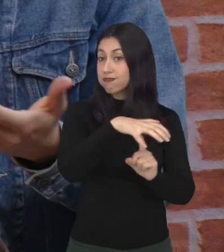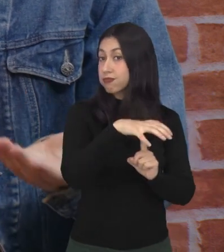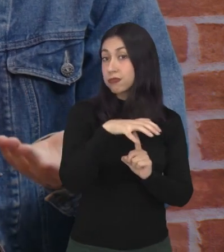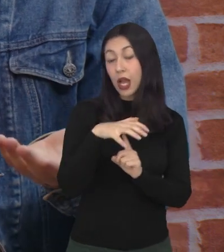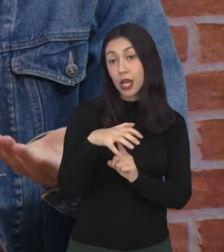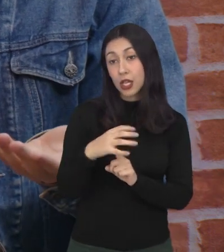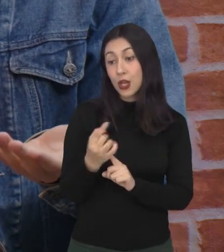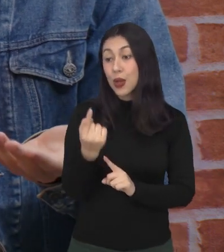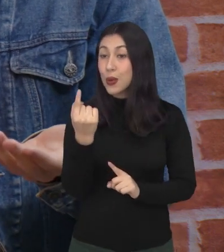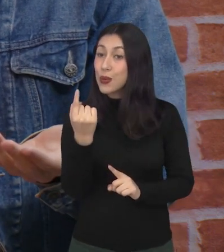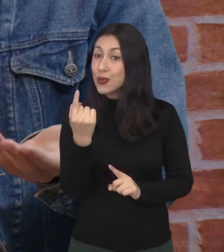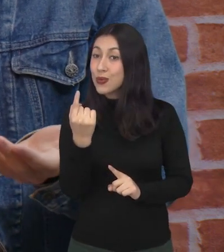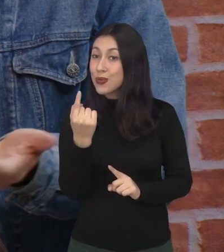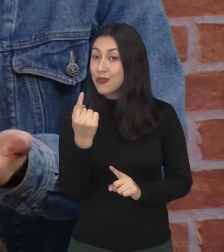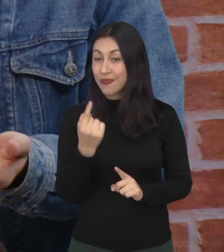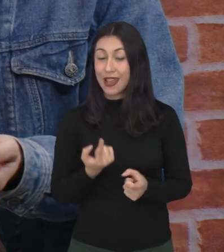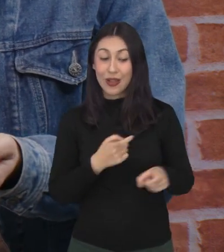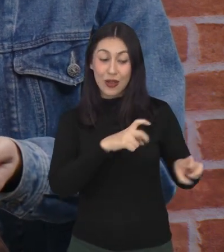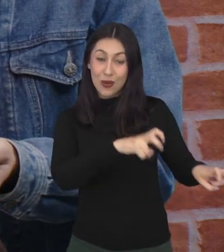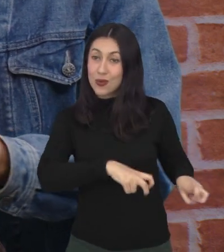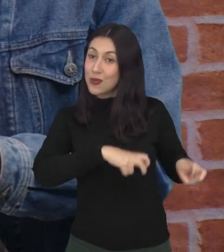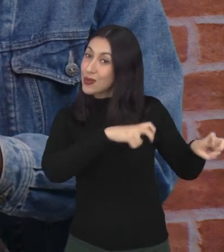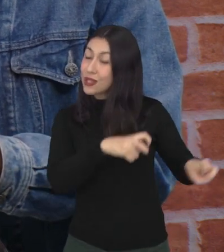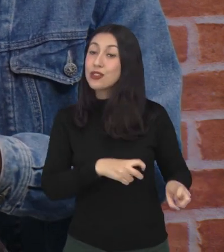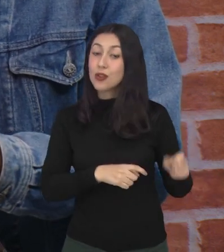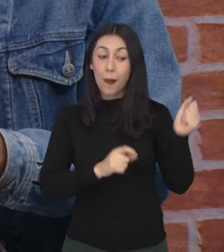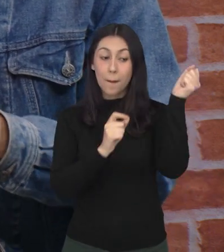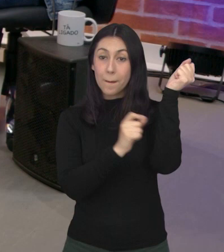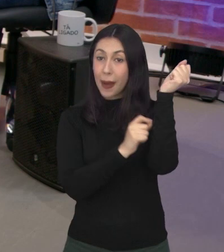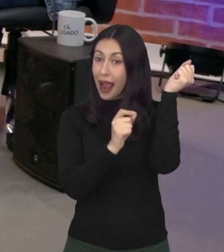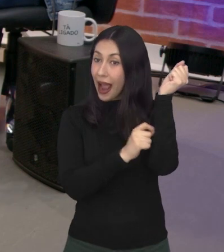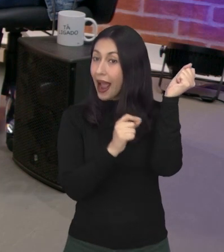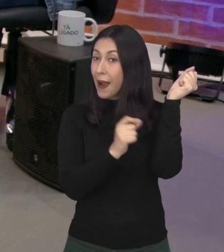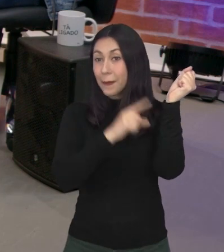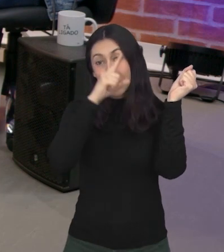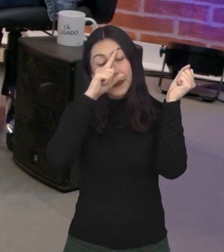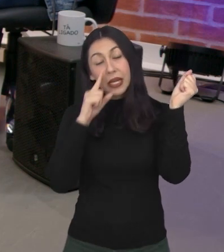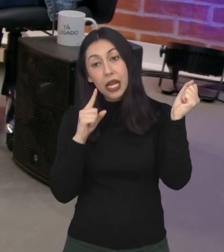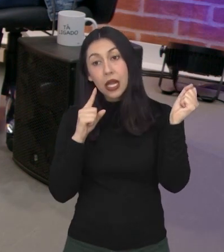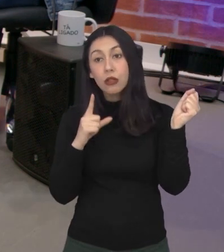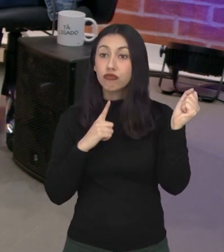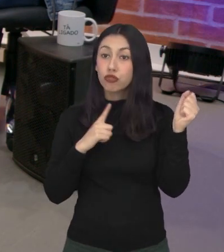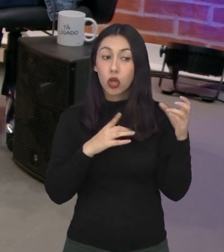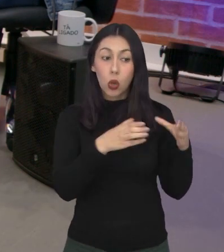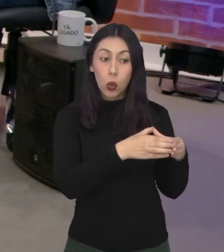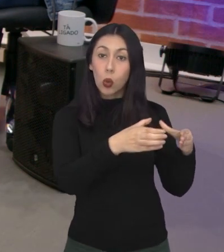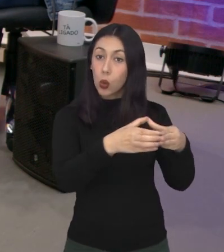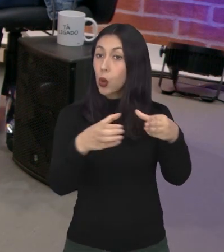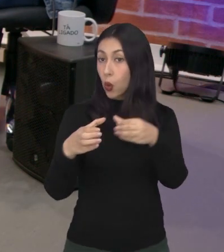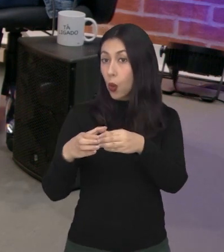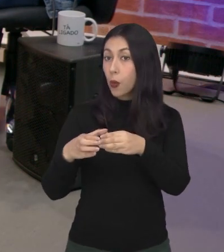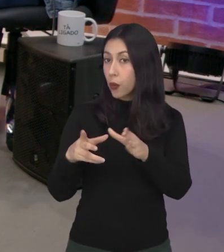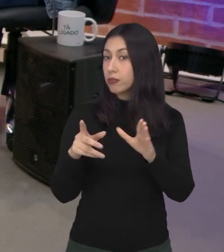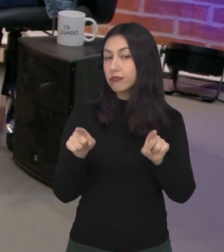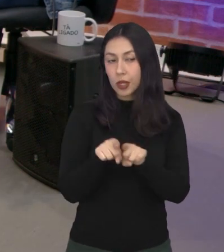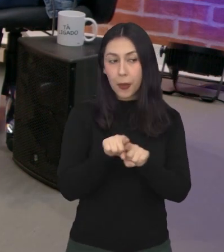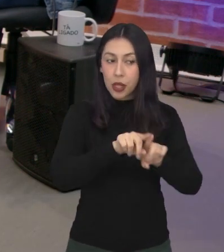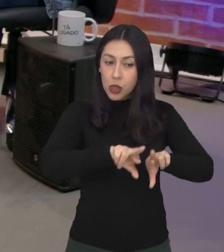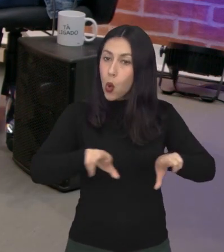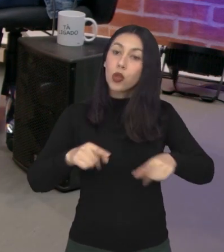eu me formei como ator em Taubaté. Isso. E lá você deu, nos teatros, interpretou o Pedrinho Foi. do